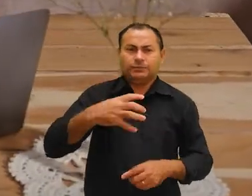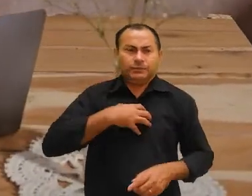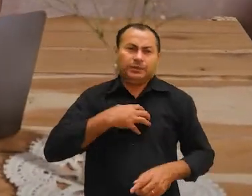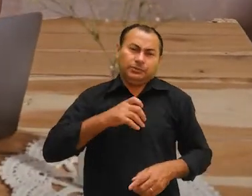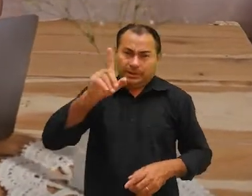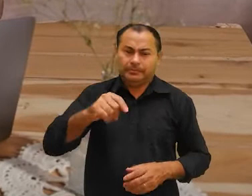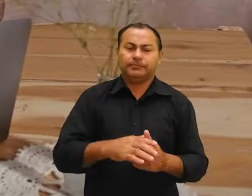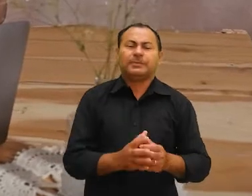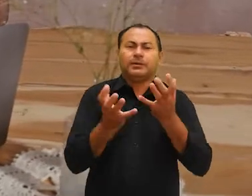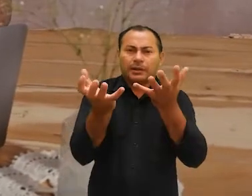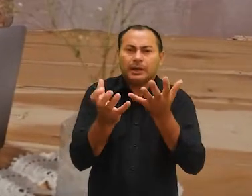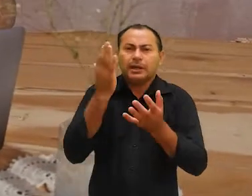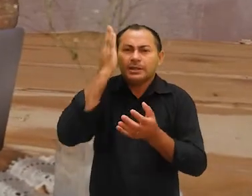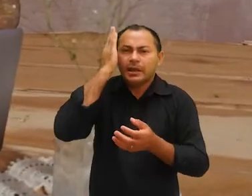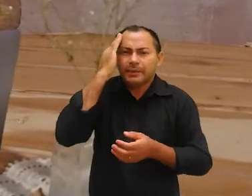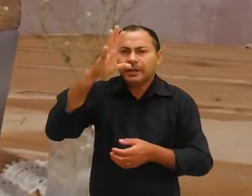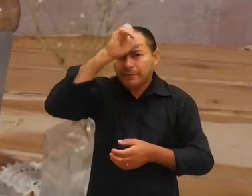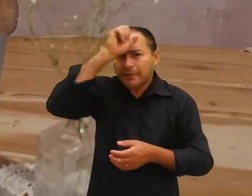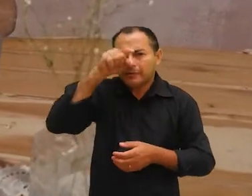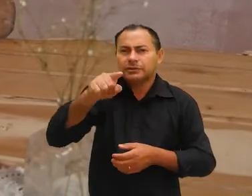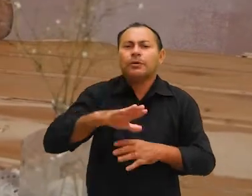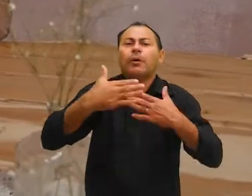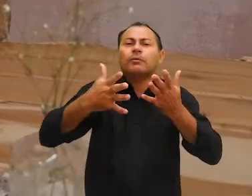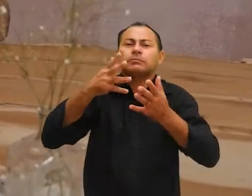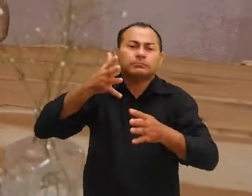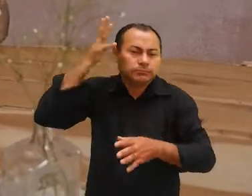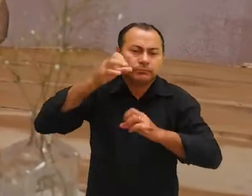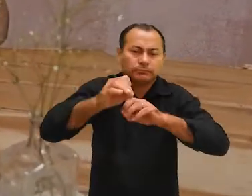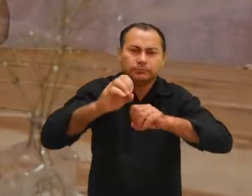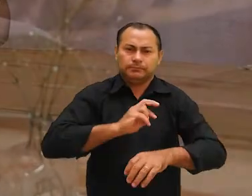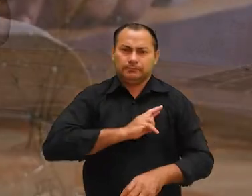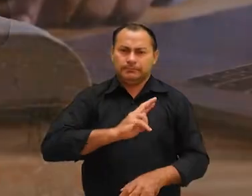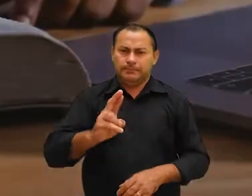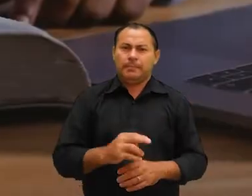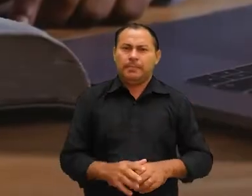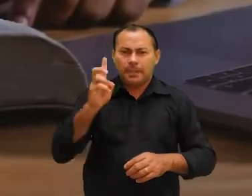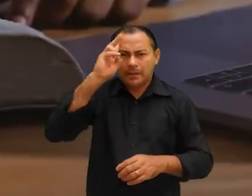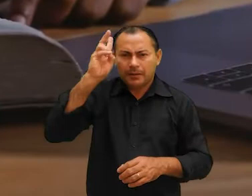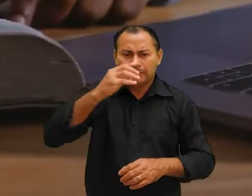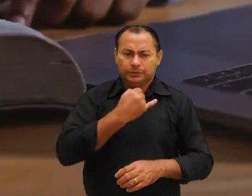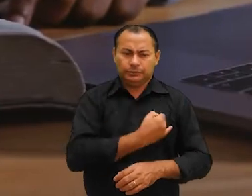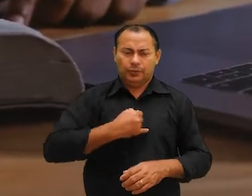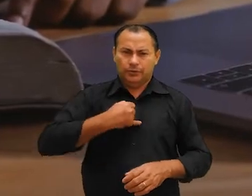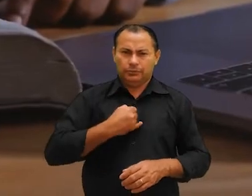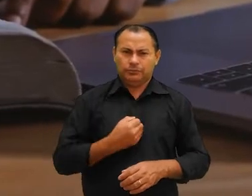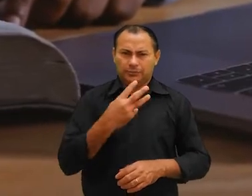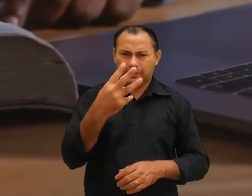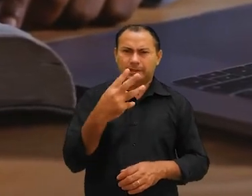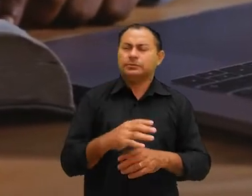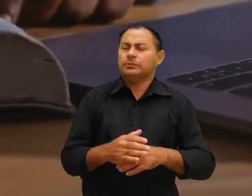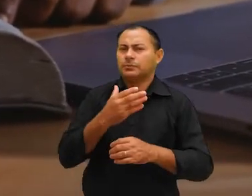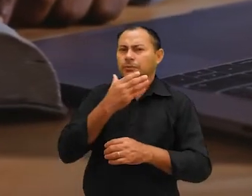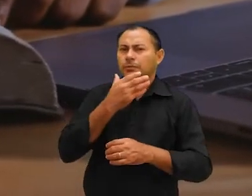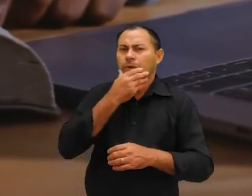do jeito que é eles vão querer ouvir Qual é o seu discurso religioso lembre-se que em João 3